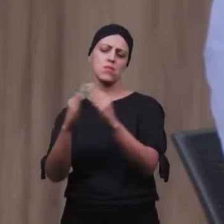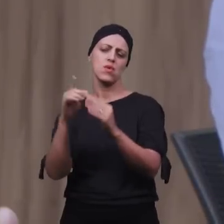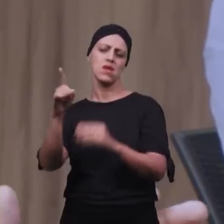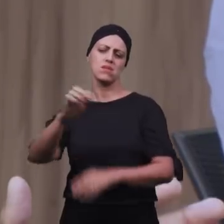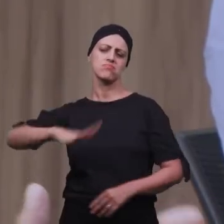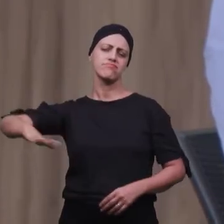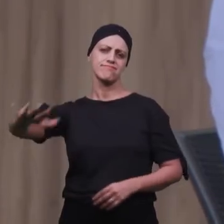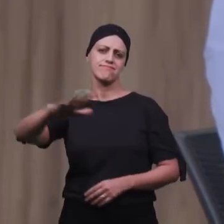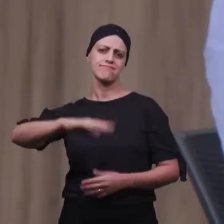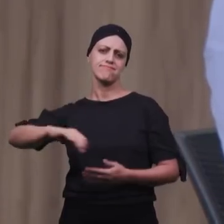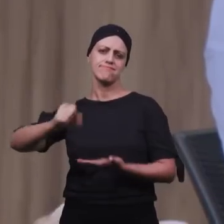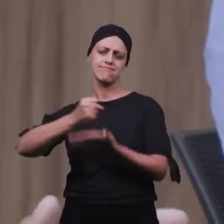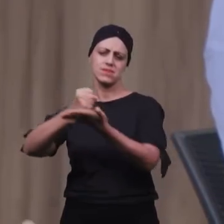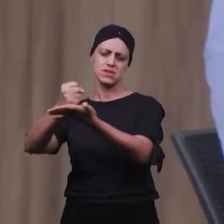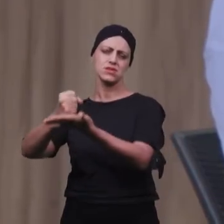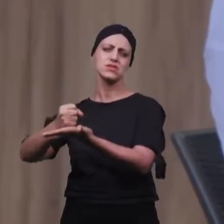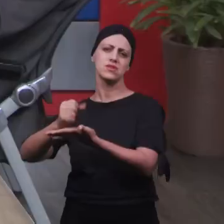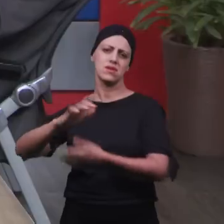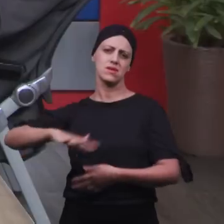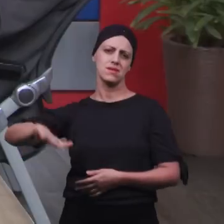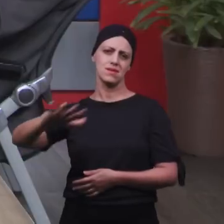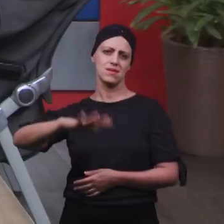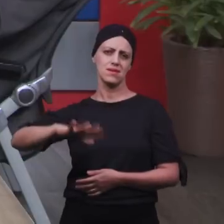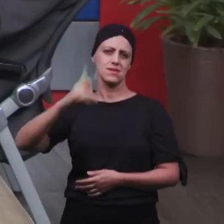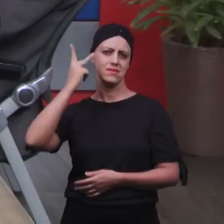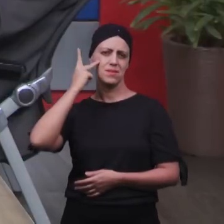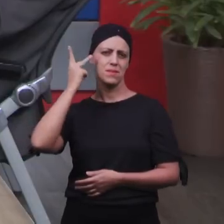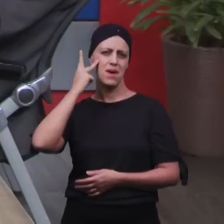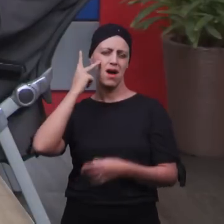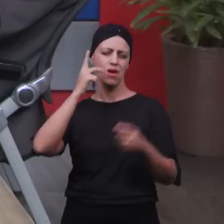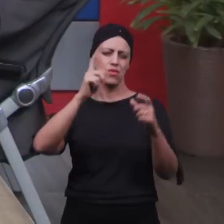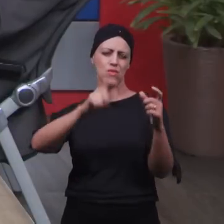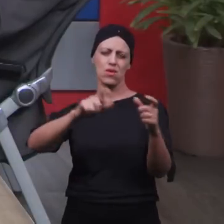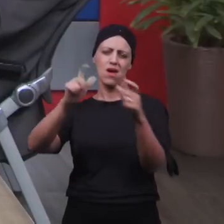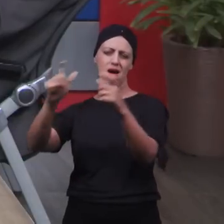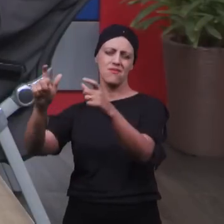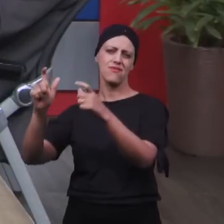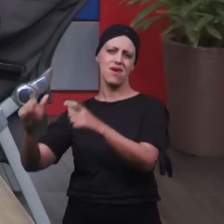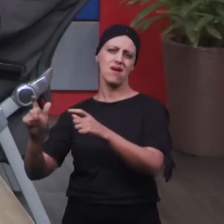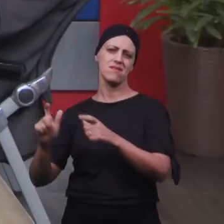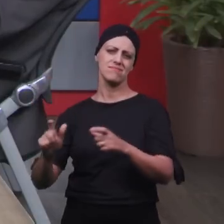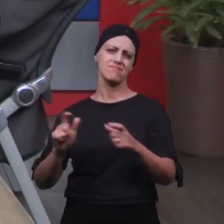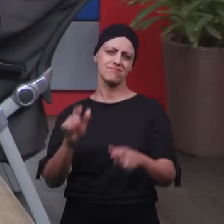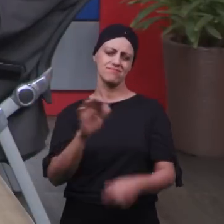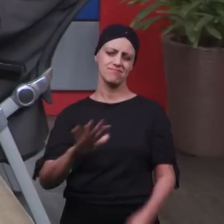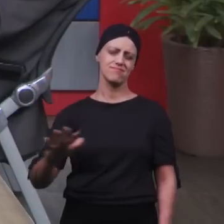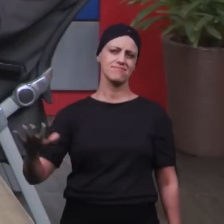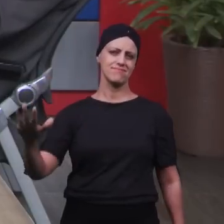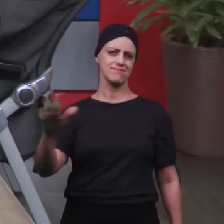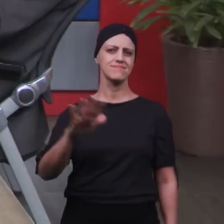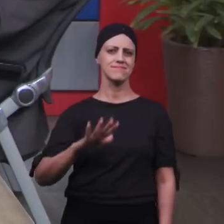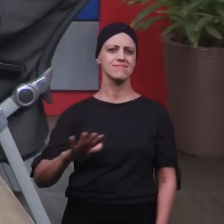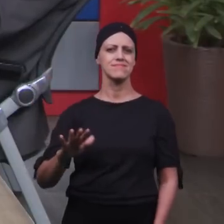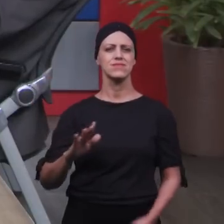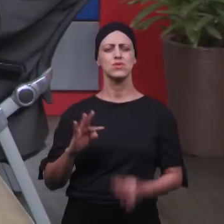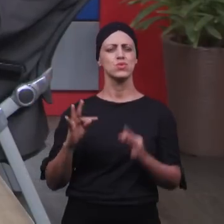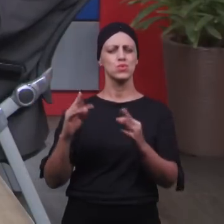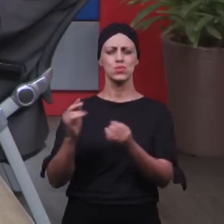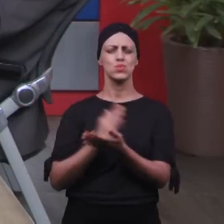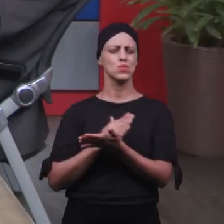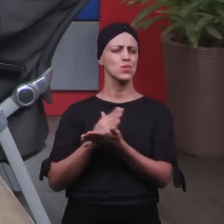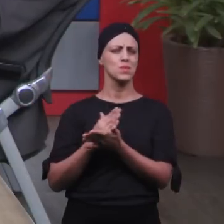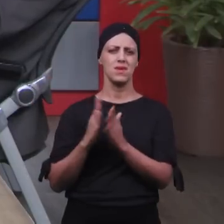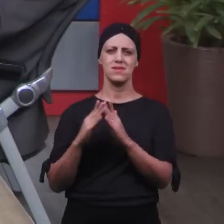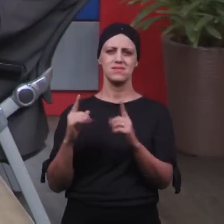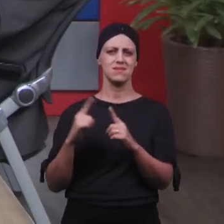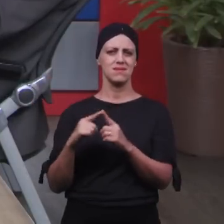ali, Guaratinguetá, Caçapava, São José dos Campos estava começando. E